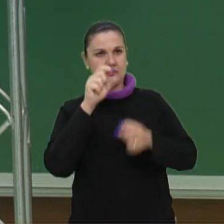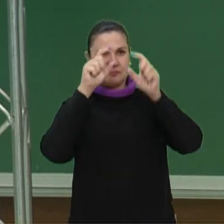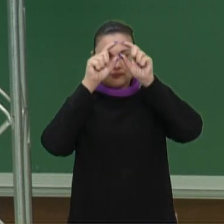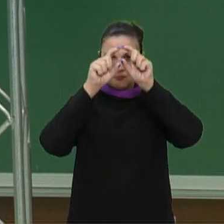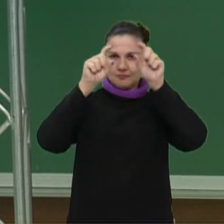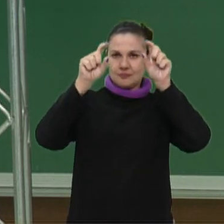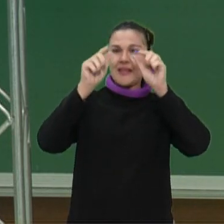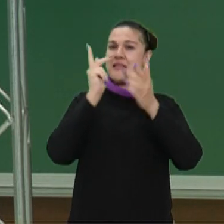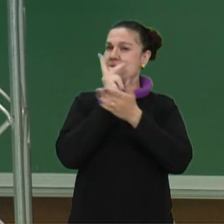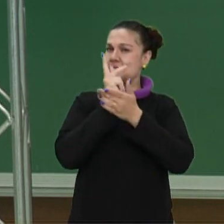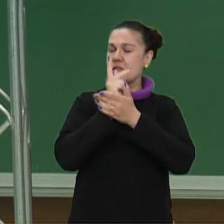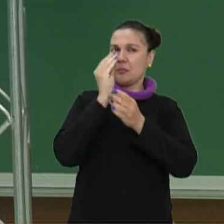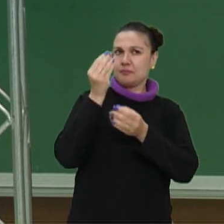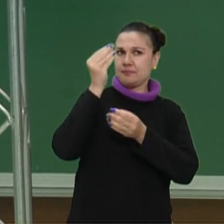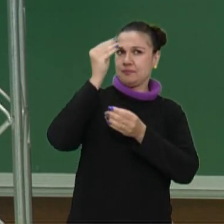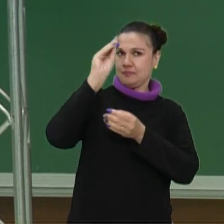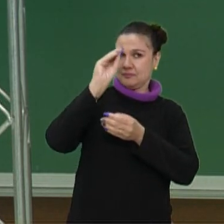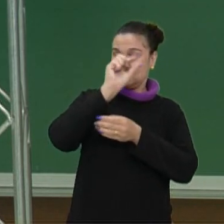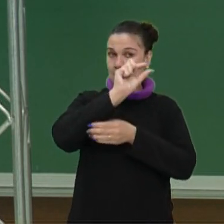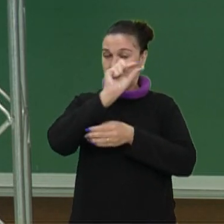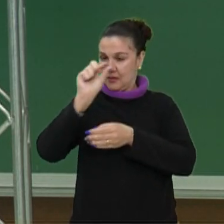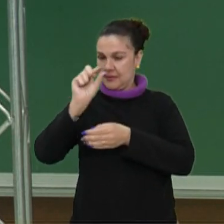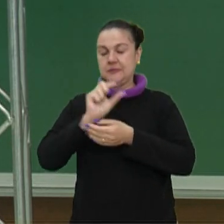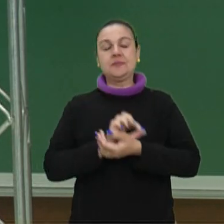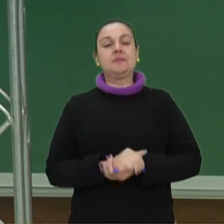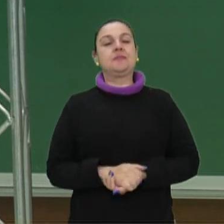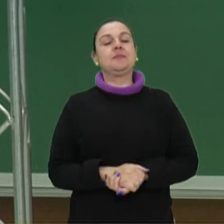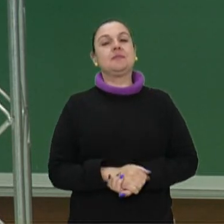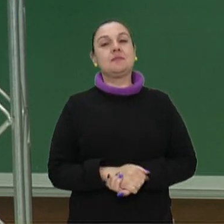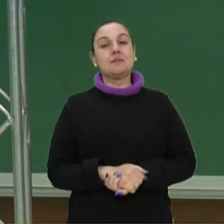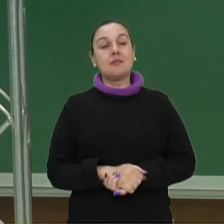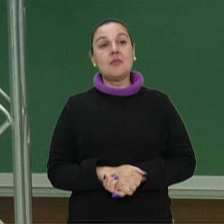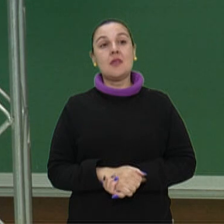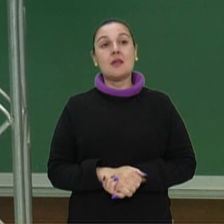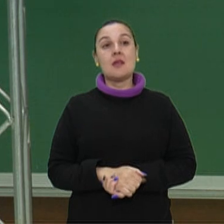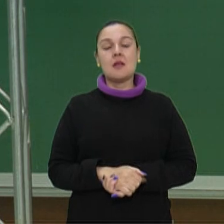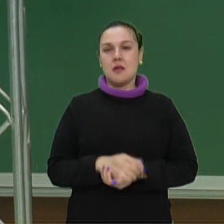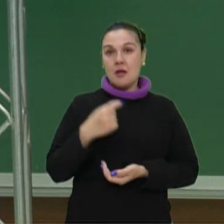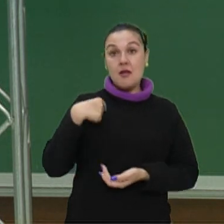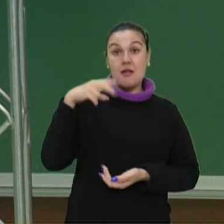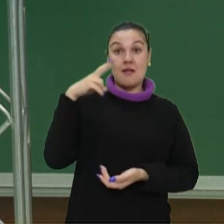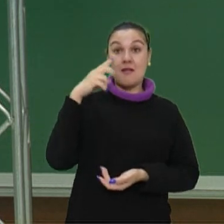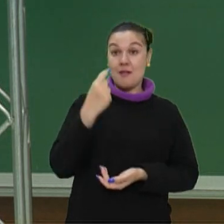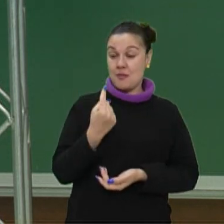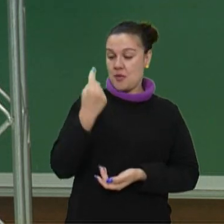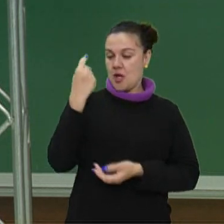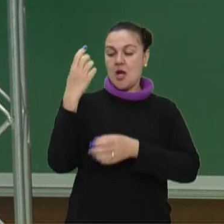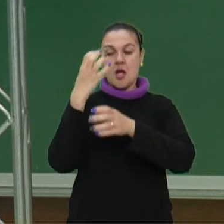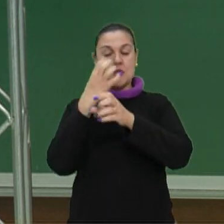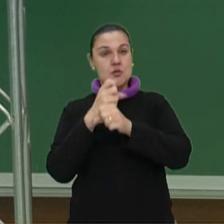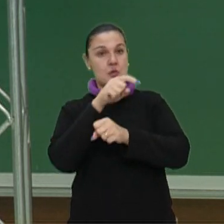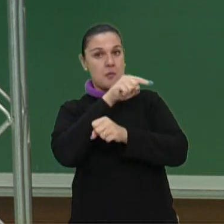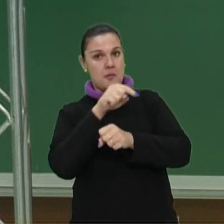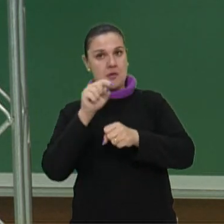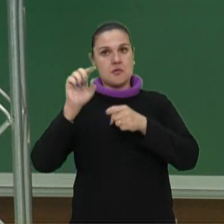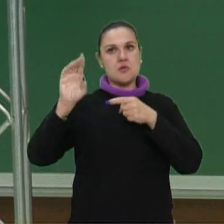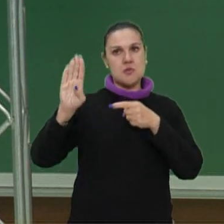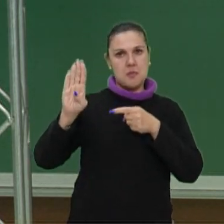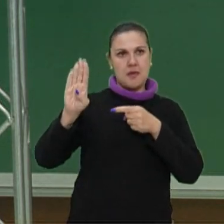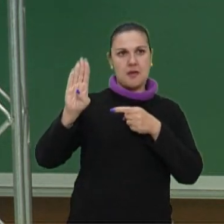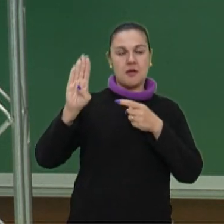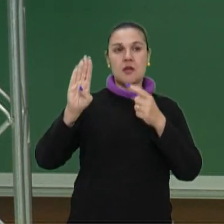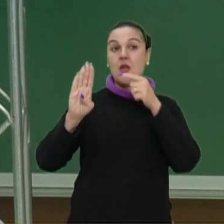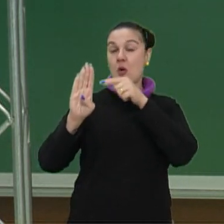destacada a nossa equação, x² mais 11x mais 28 igual a zero. Lembre-se que a soma é o menos b, né, ou seja, o b com o